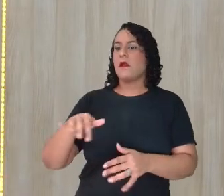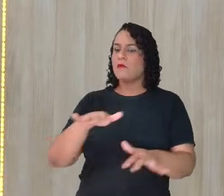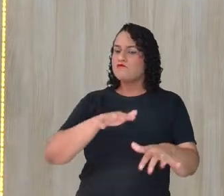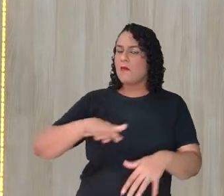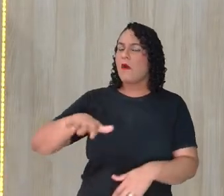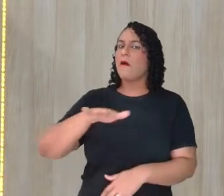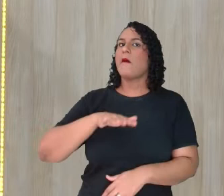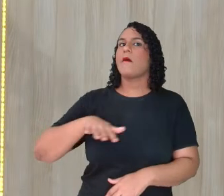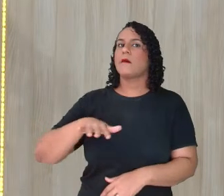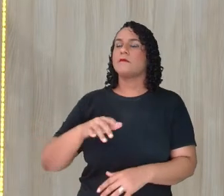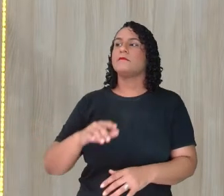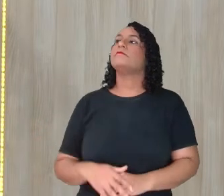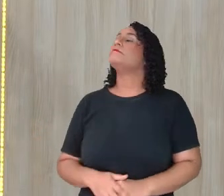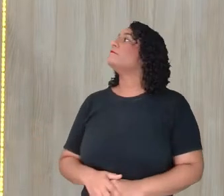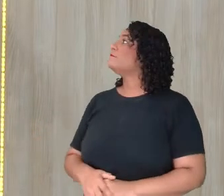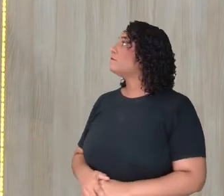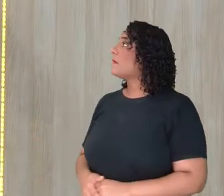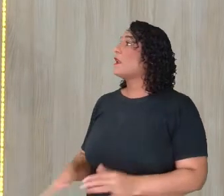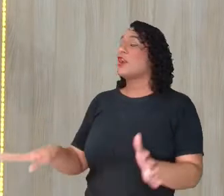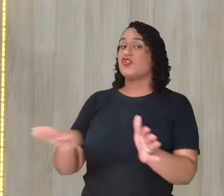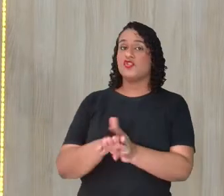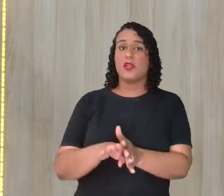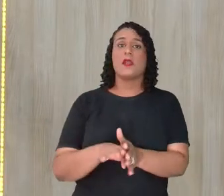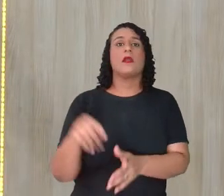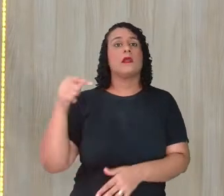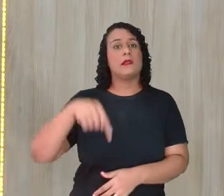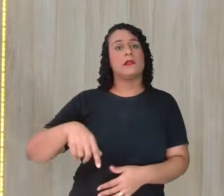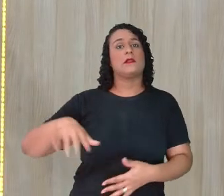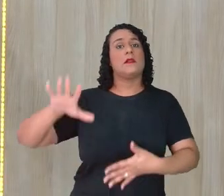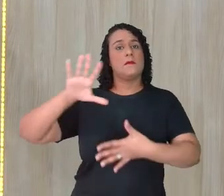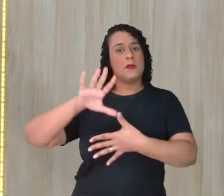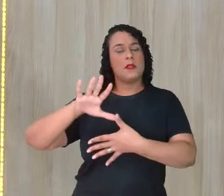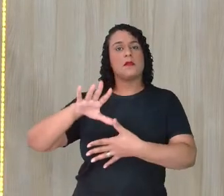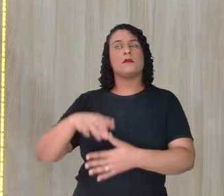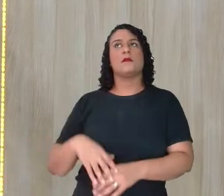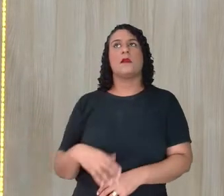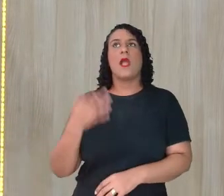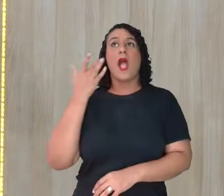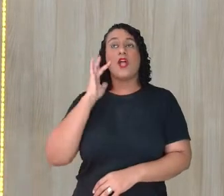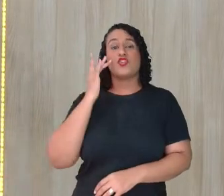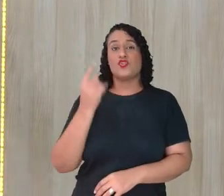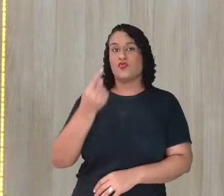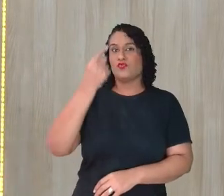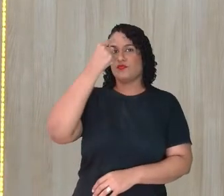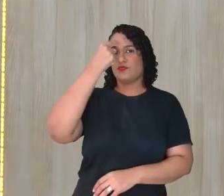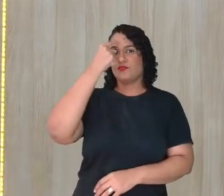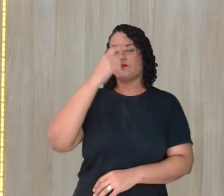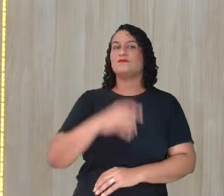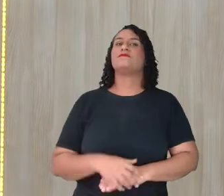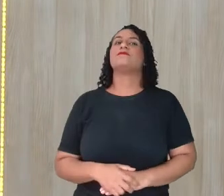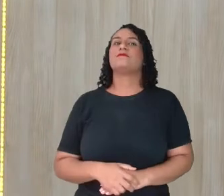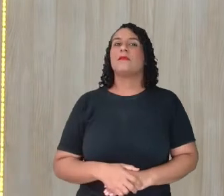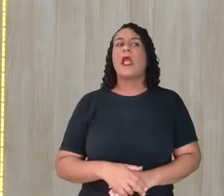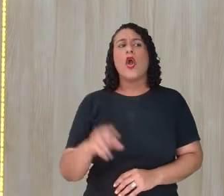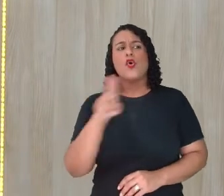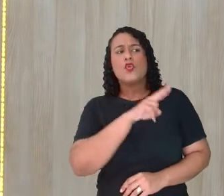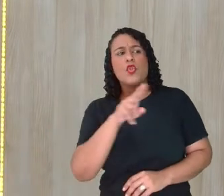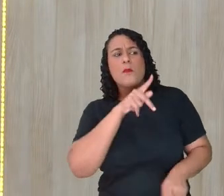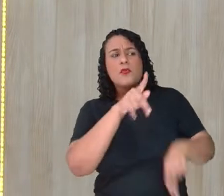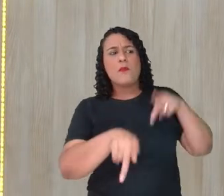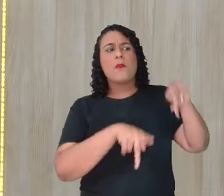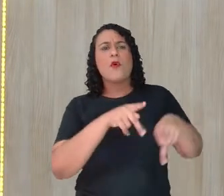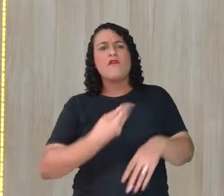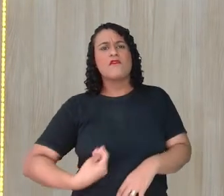chega, bate aqui na América, achando ter chegado nas Índias, né? Chama os habitantes daqui da região de